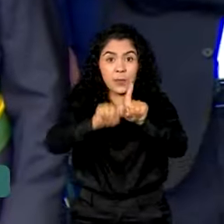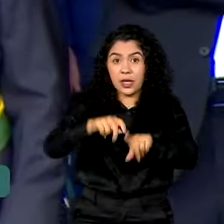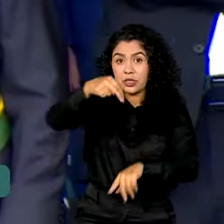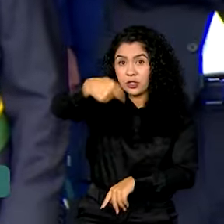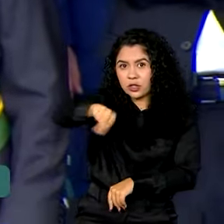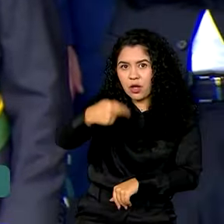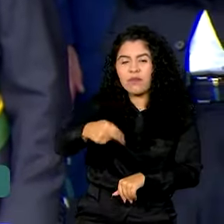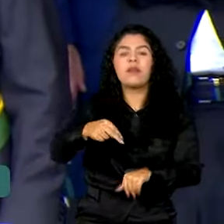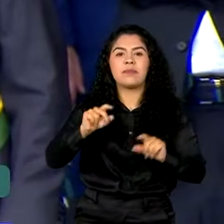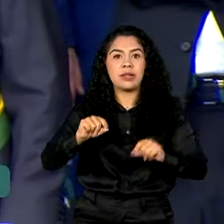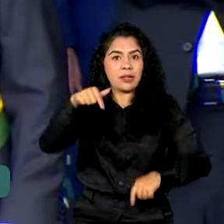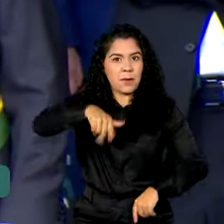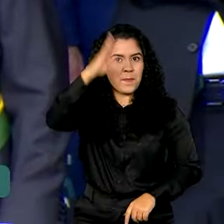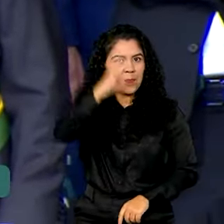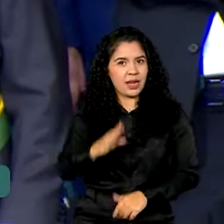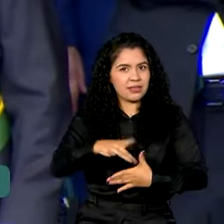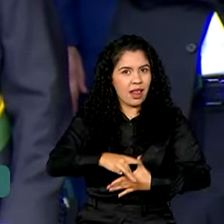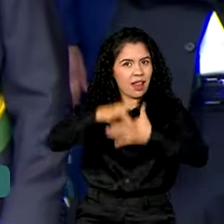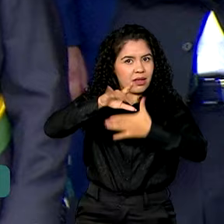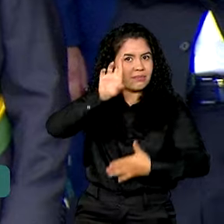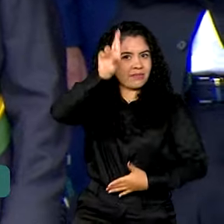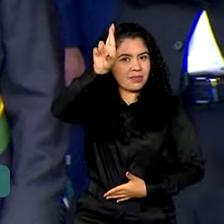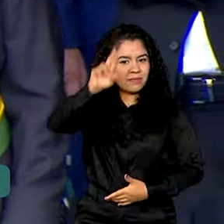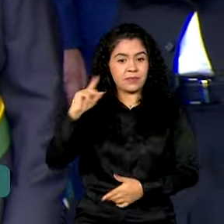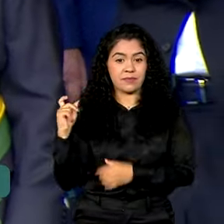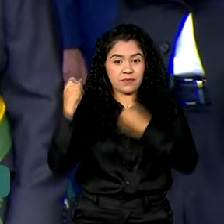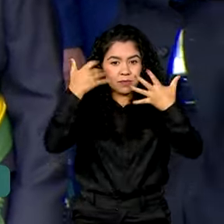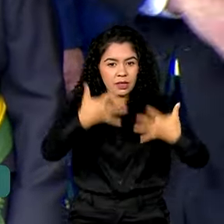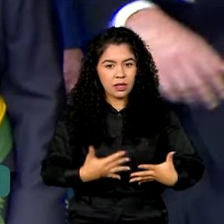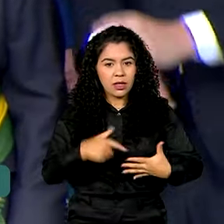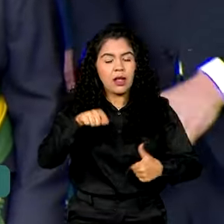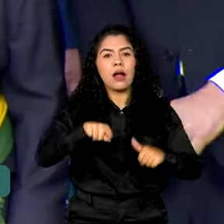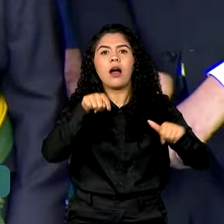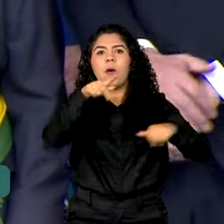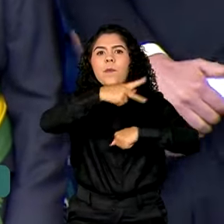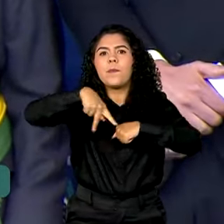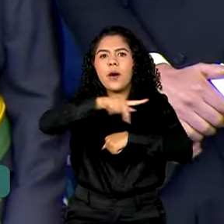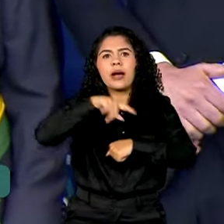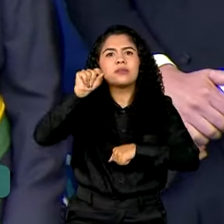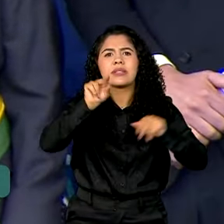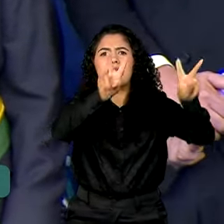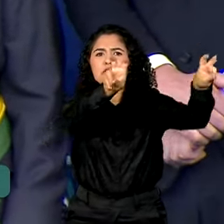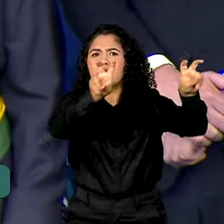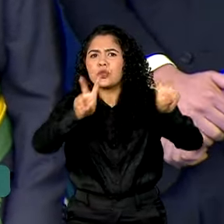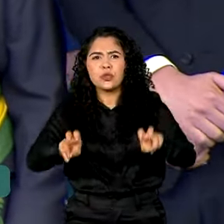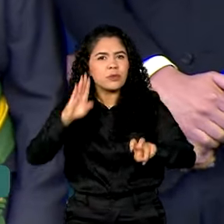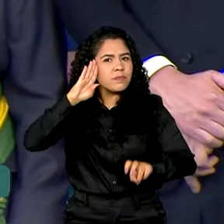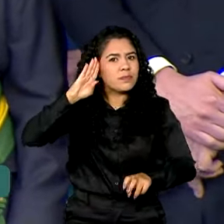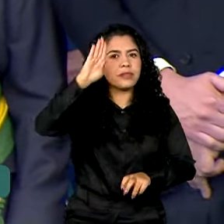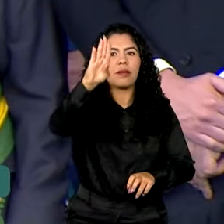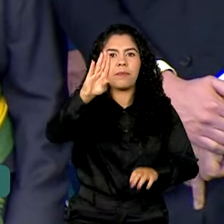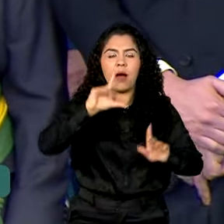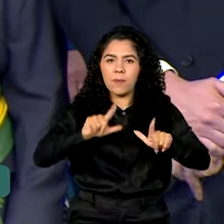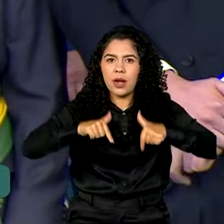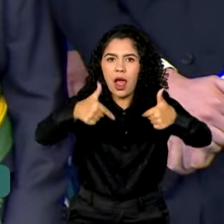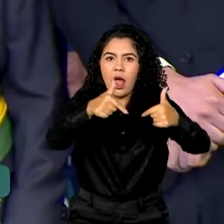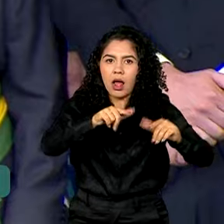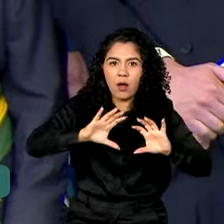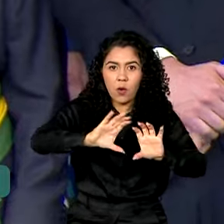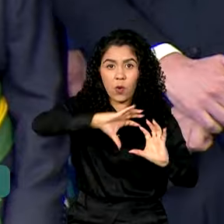presidência inédita do Brasil. O país tem colocado em pauta assuntos prioritários para as nações do Sul